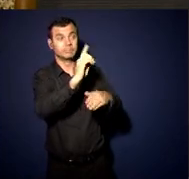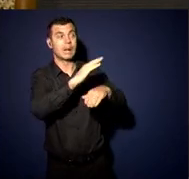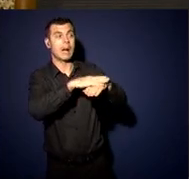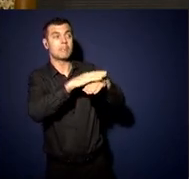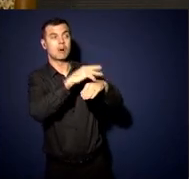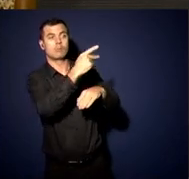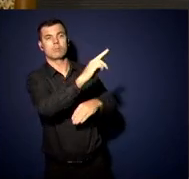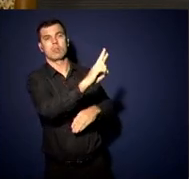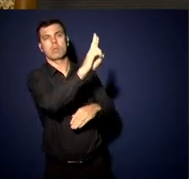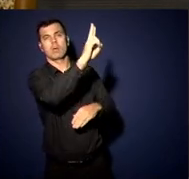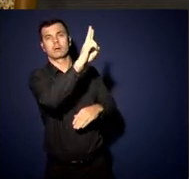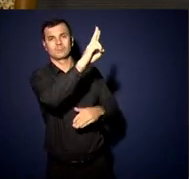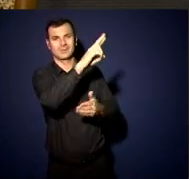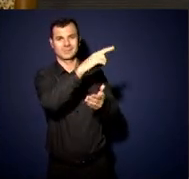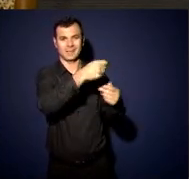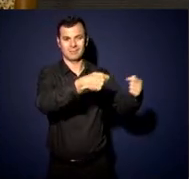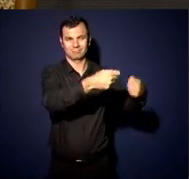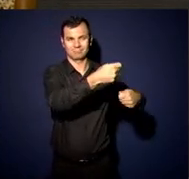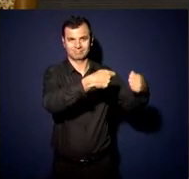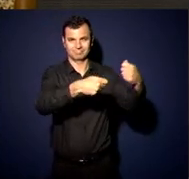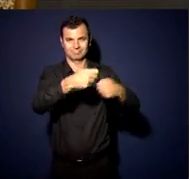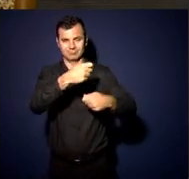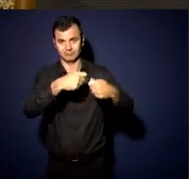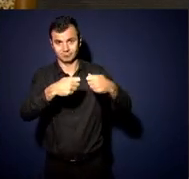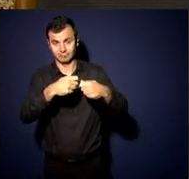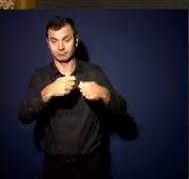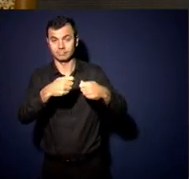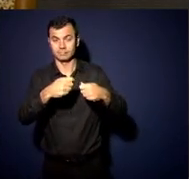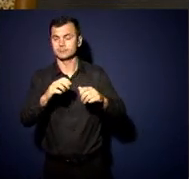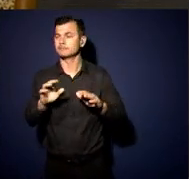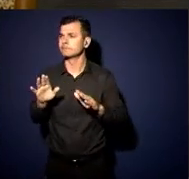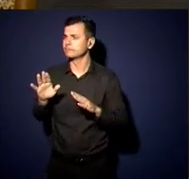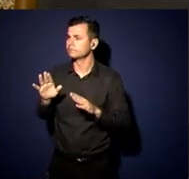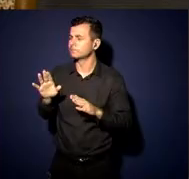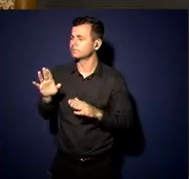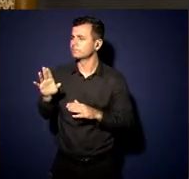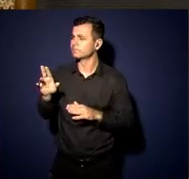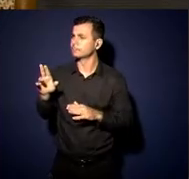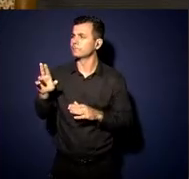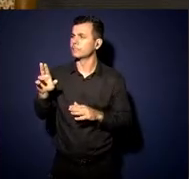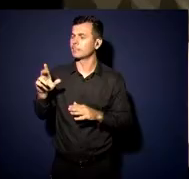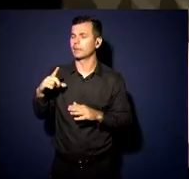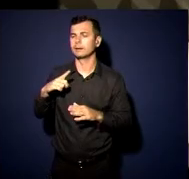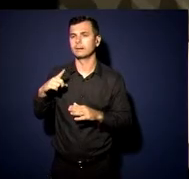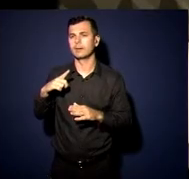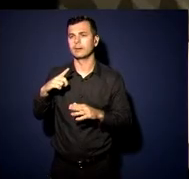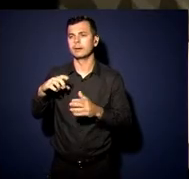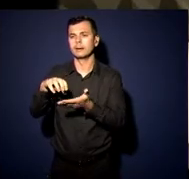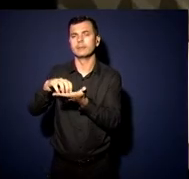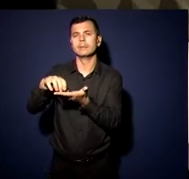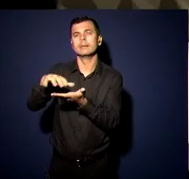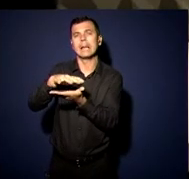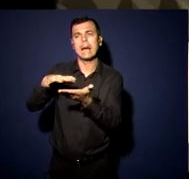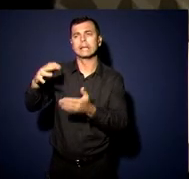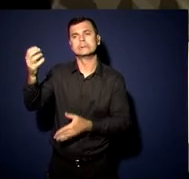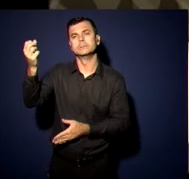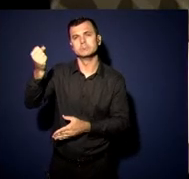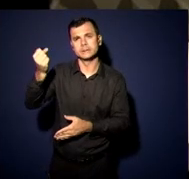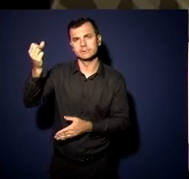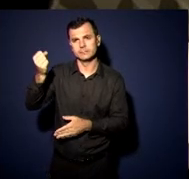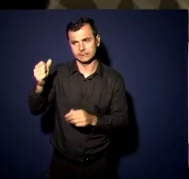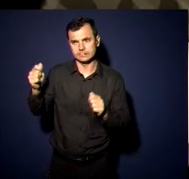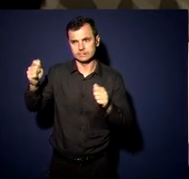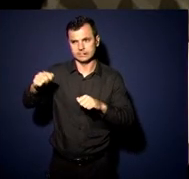que tá gerindo os meus recursos o pix do mercado você não sabe não agora até no mundo de previdência você consegue fazer essa portabilidade